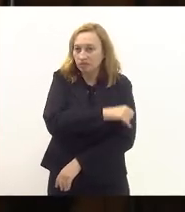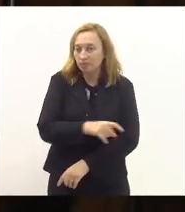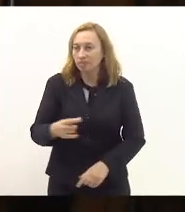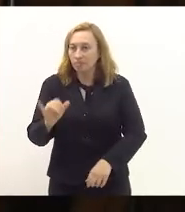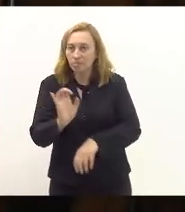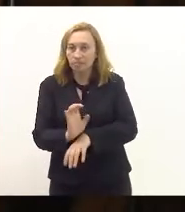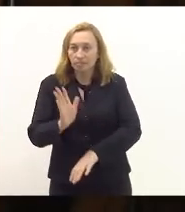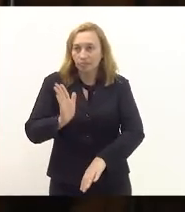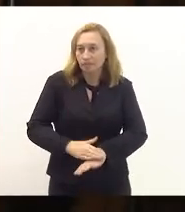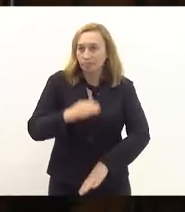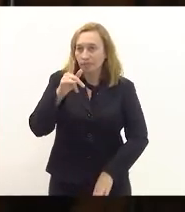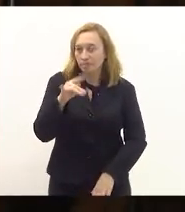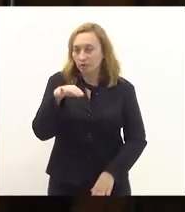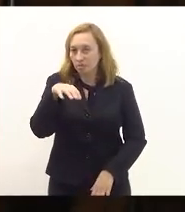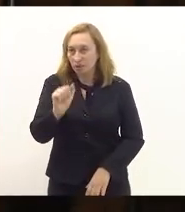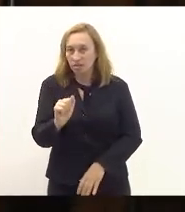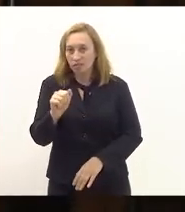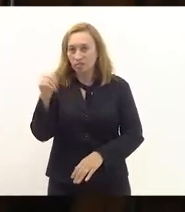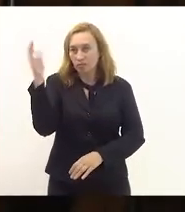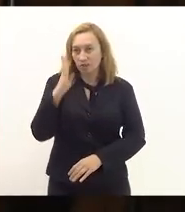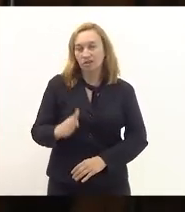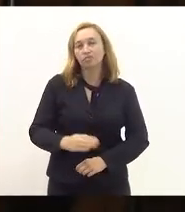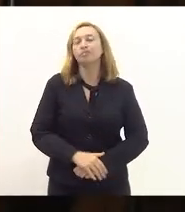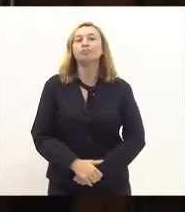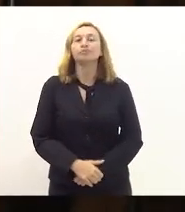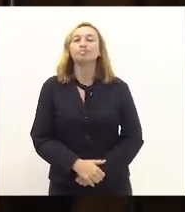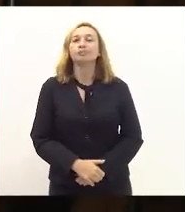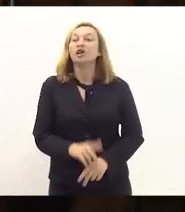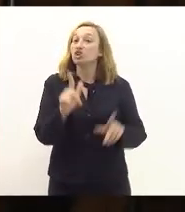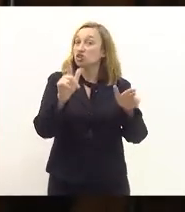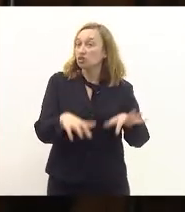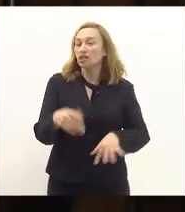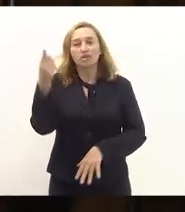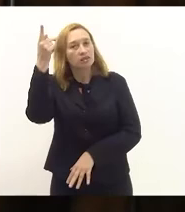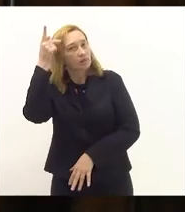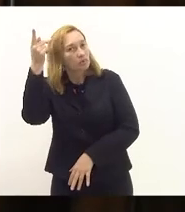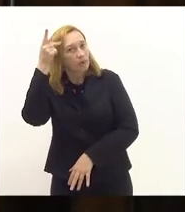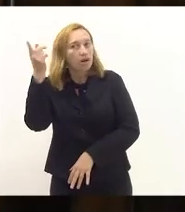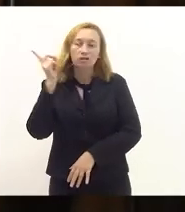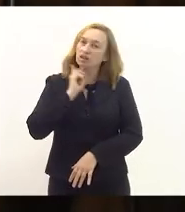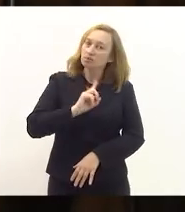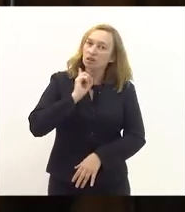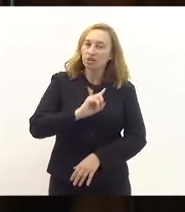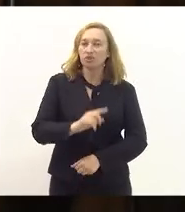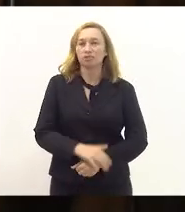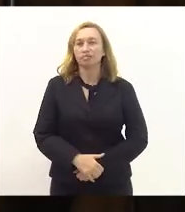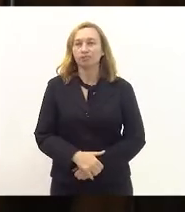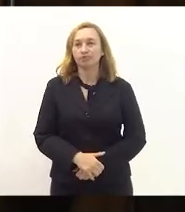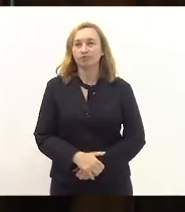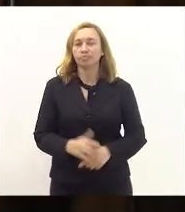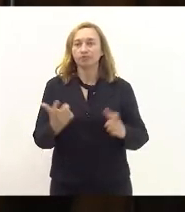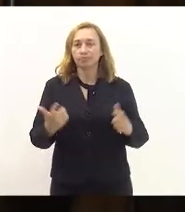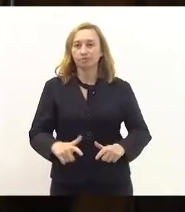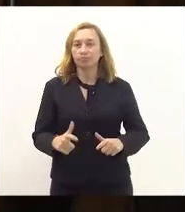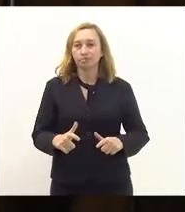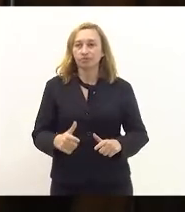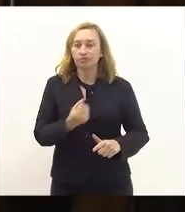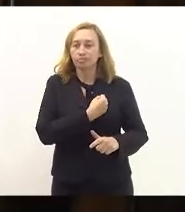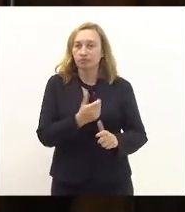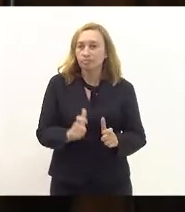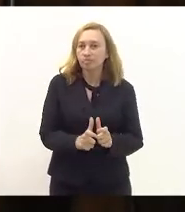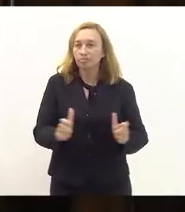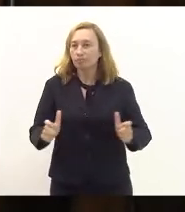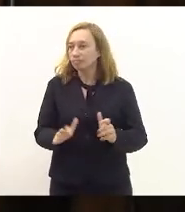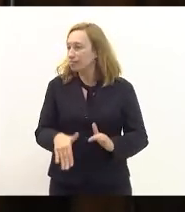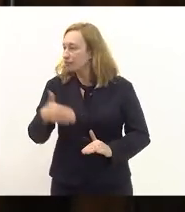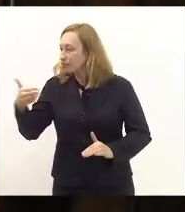mais metropolizado do Brasil, diferente de São Paulo, de Minas, onde a maior parte da população vive